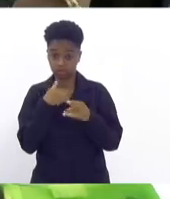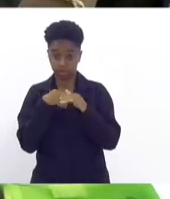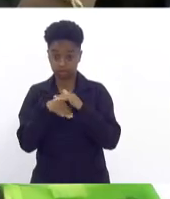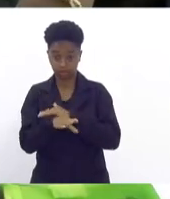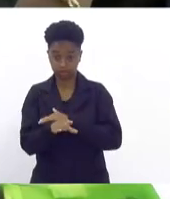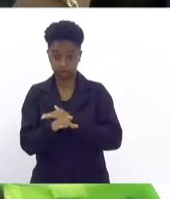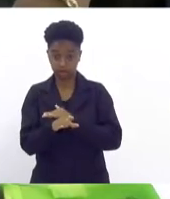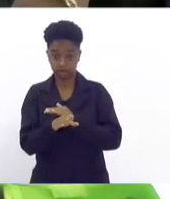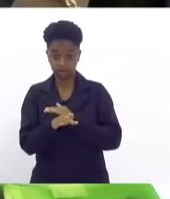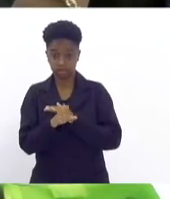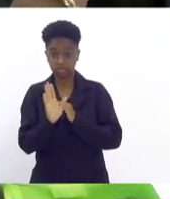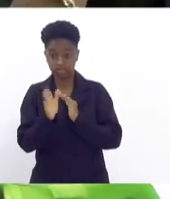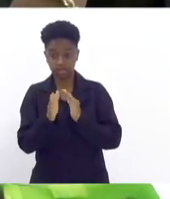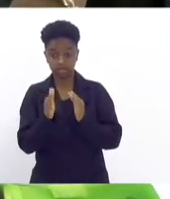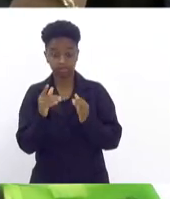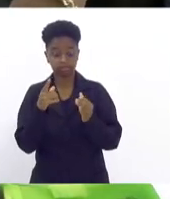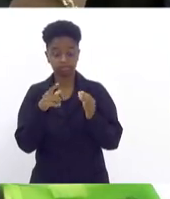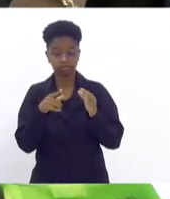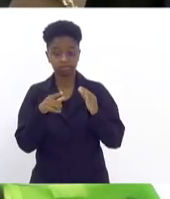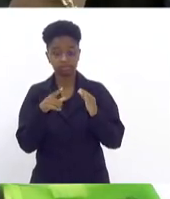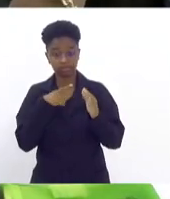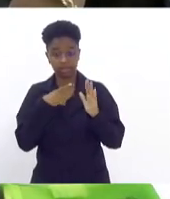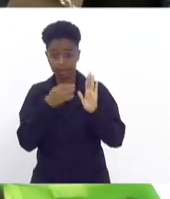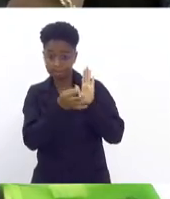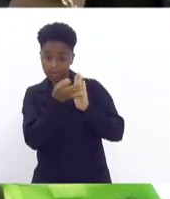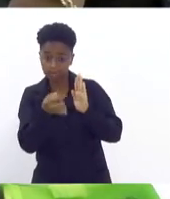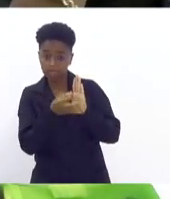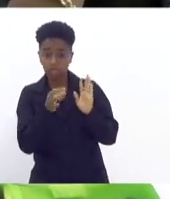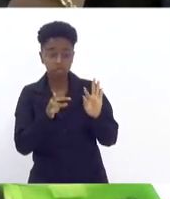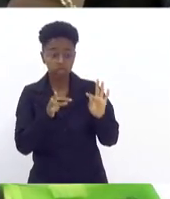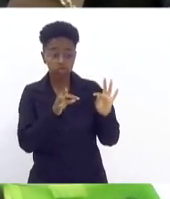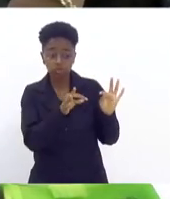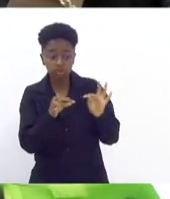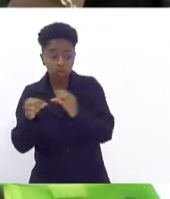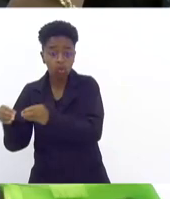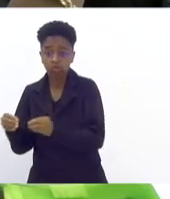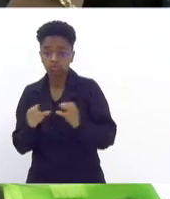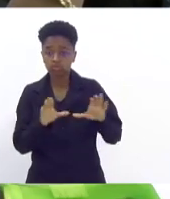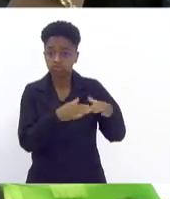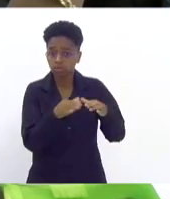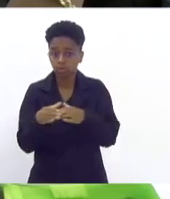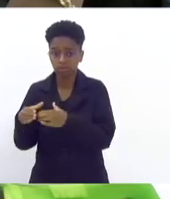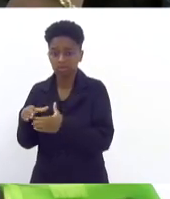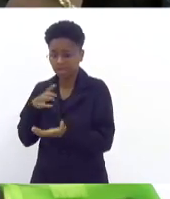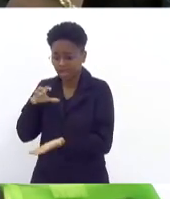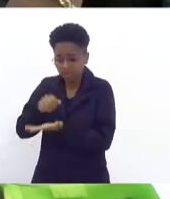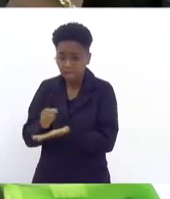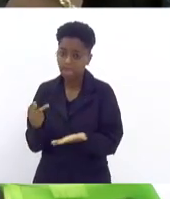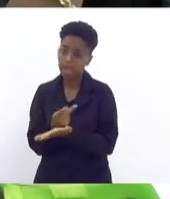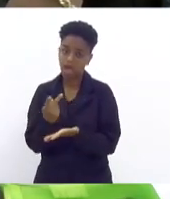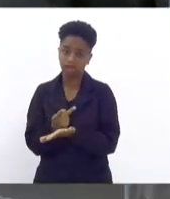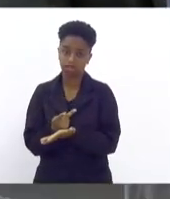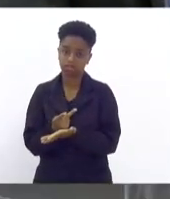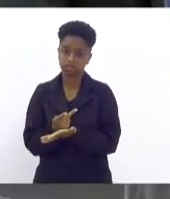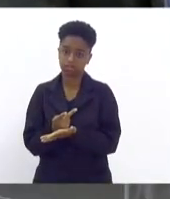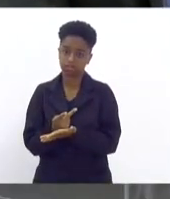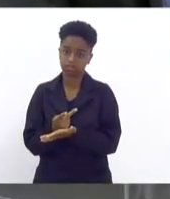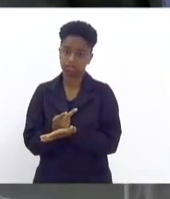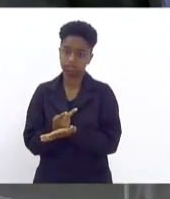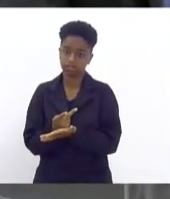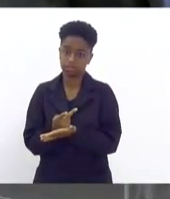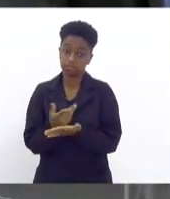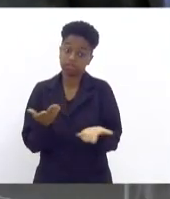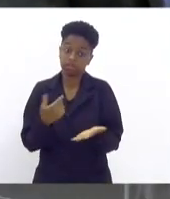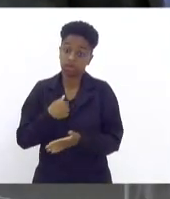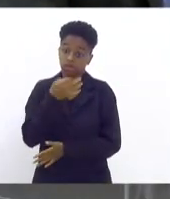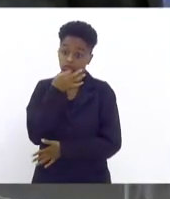processos que já receberam pareceres. Concordo. Em todas as comissões, a anotação do note está errada. Eu sugiro então a